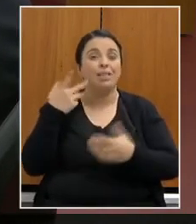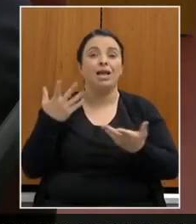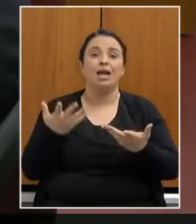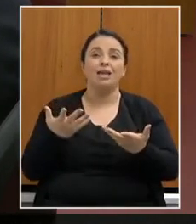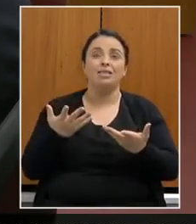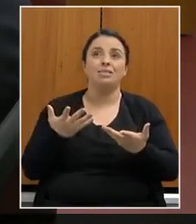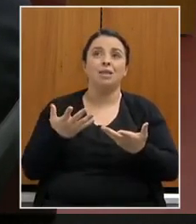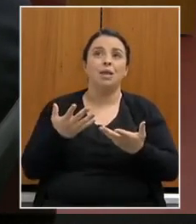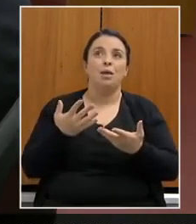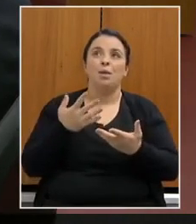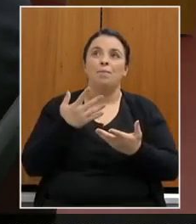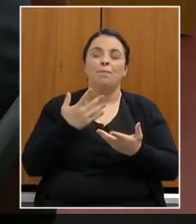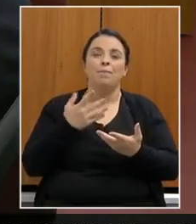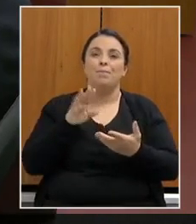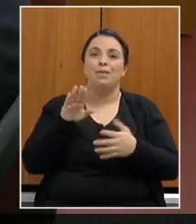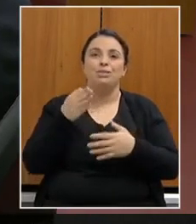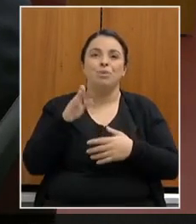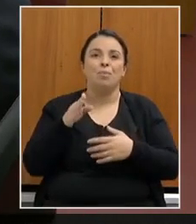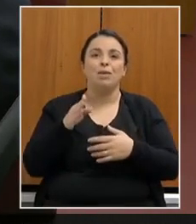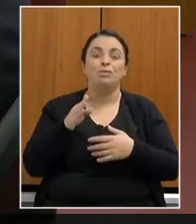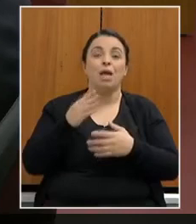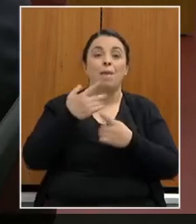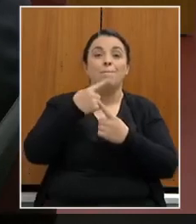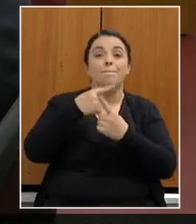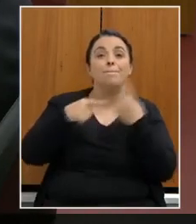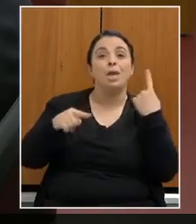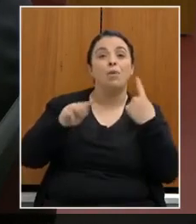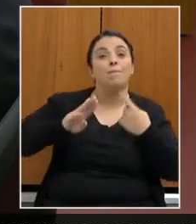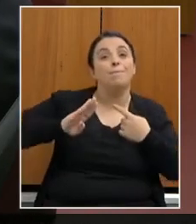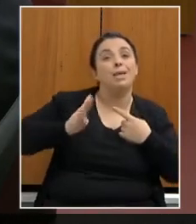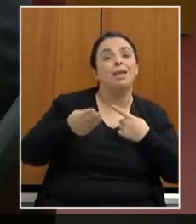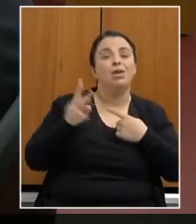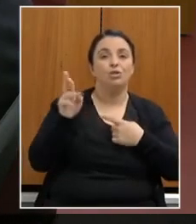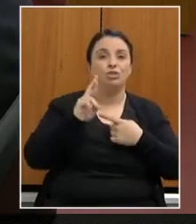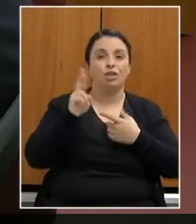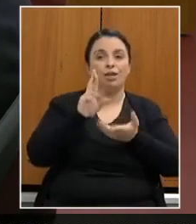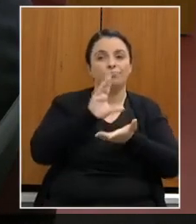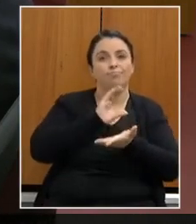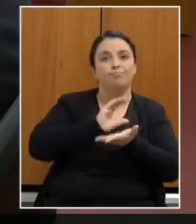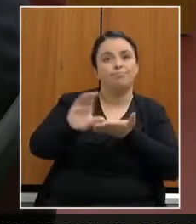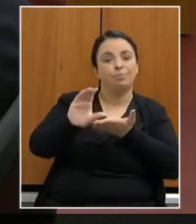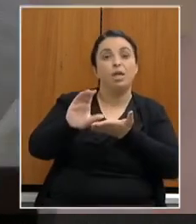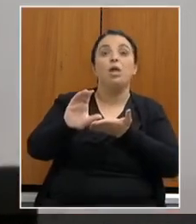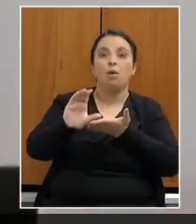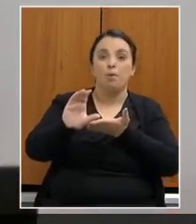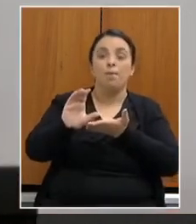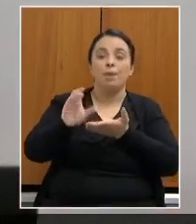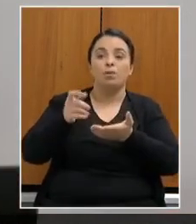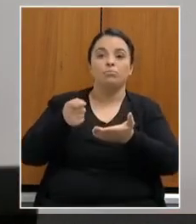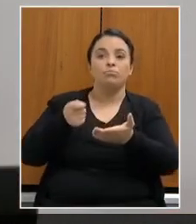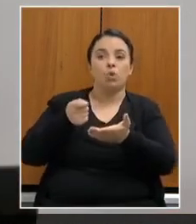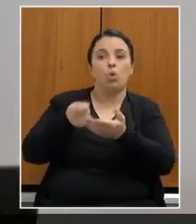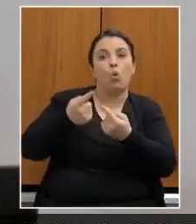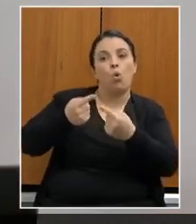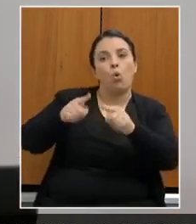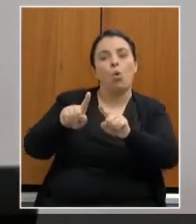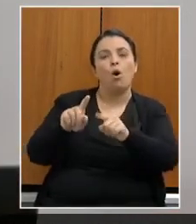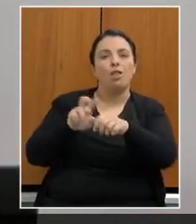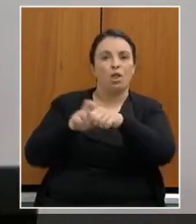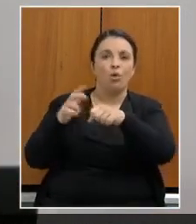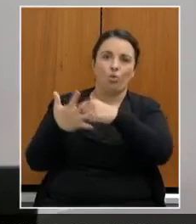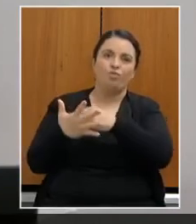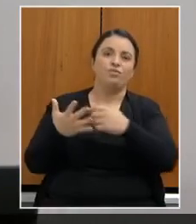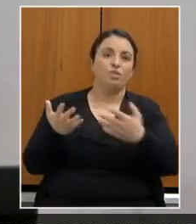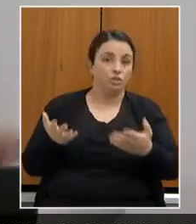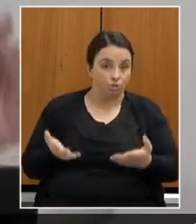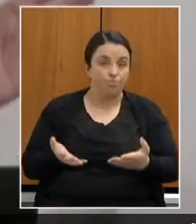foram destinados, com a quiescência de todos os outros deputados, para o combate à Covid. Então, em nome do presidente Agostinho